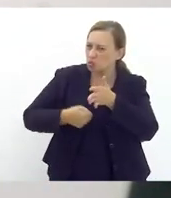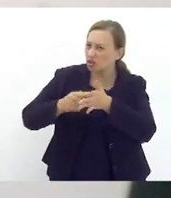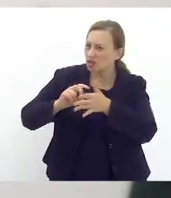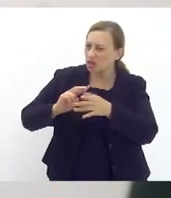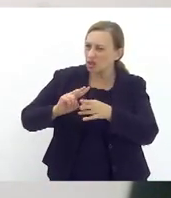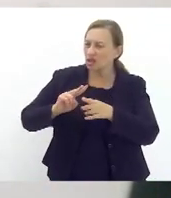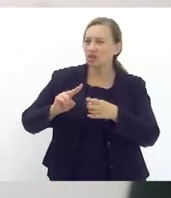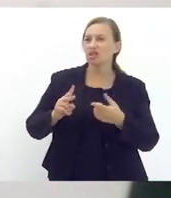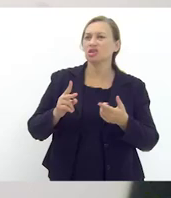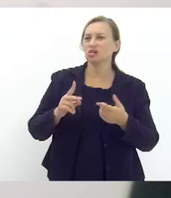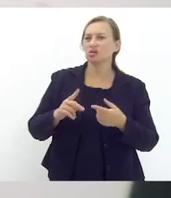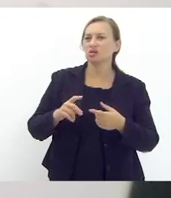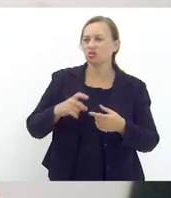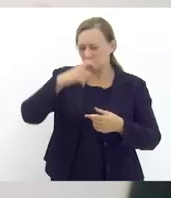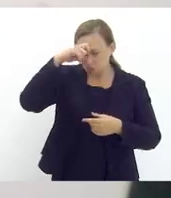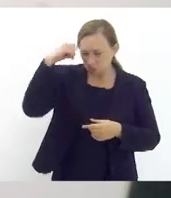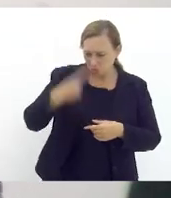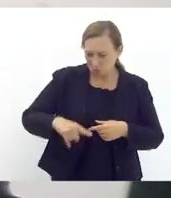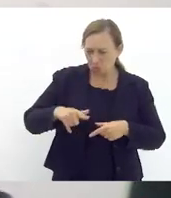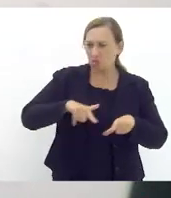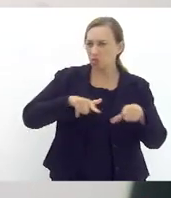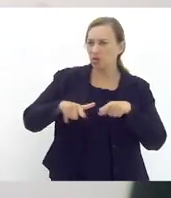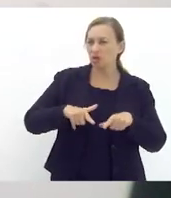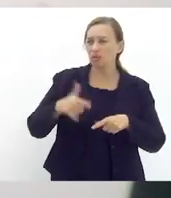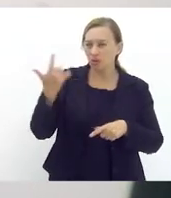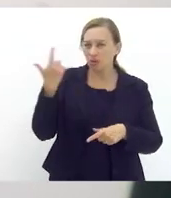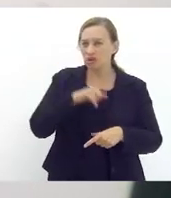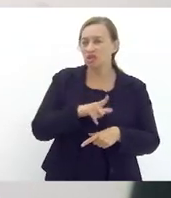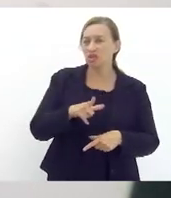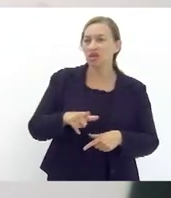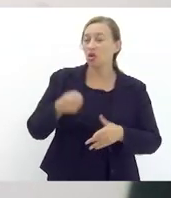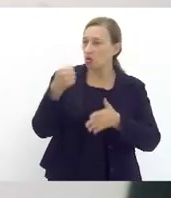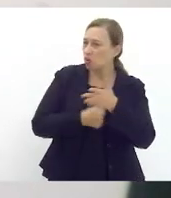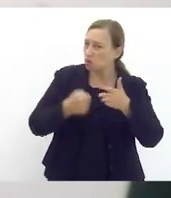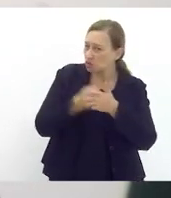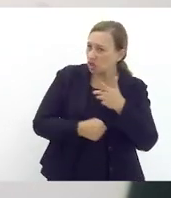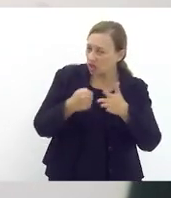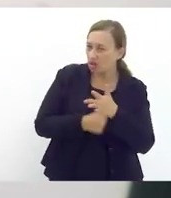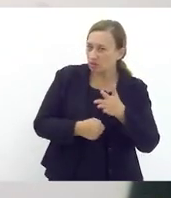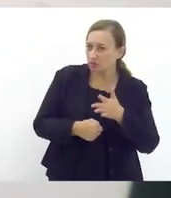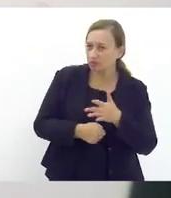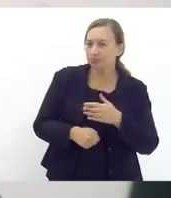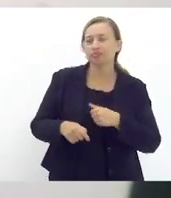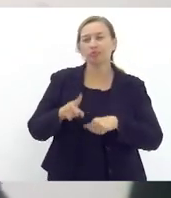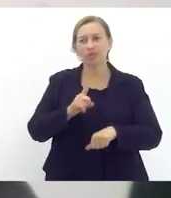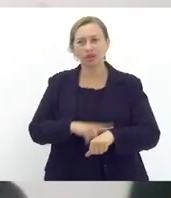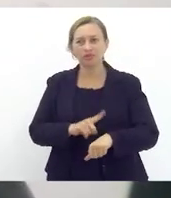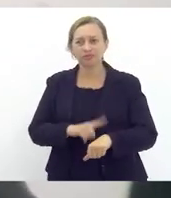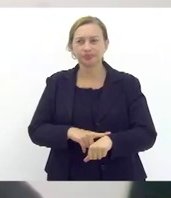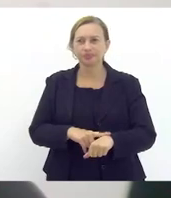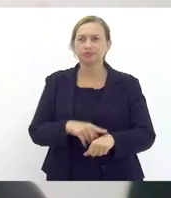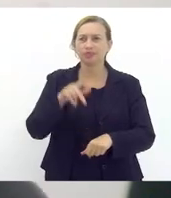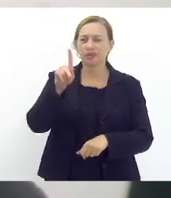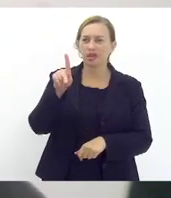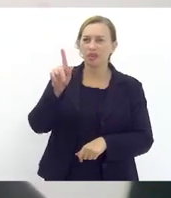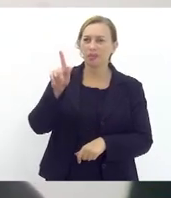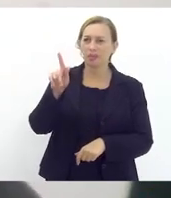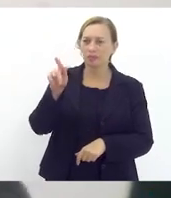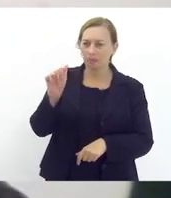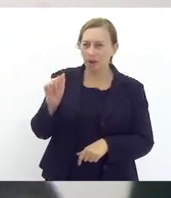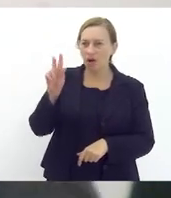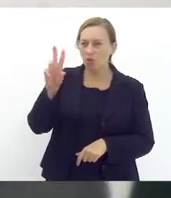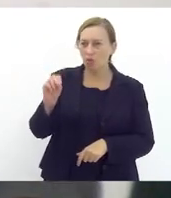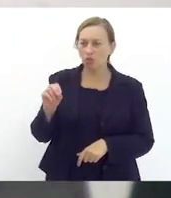né então lutamos estando sociedade civil naquele momento para que Paulo Gustavo virasse uma